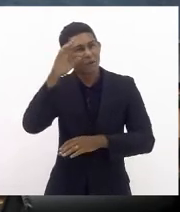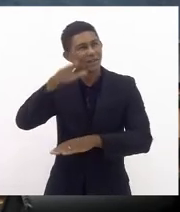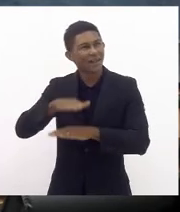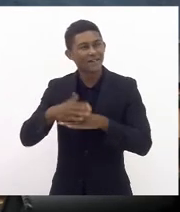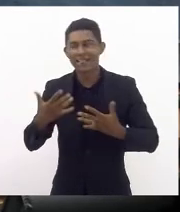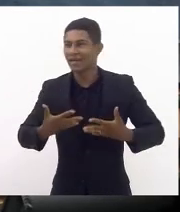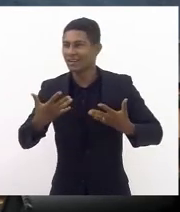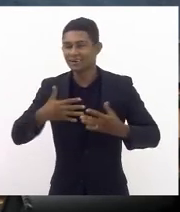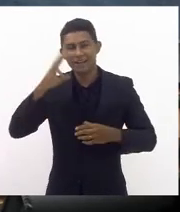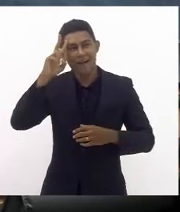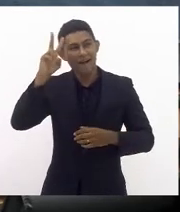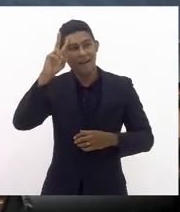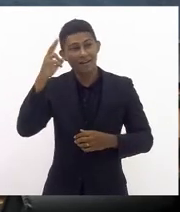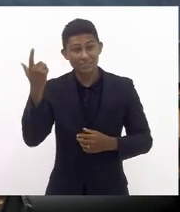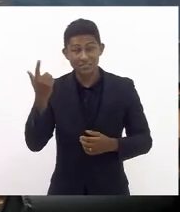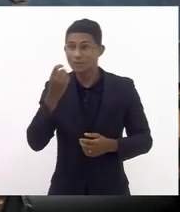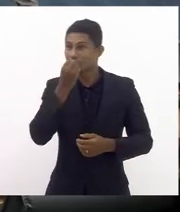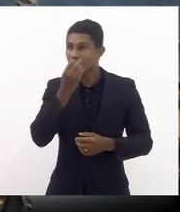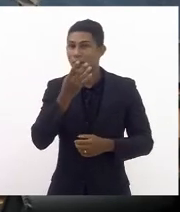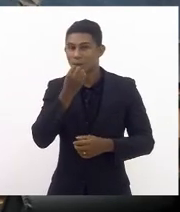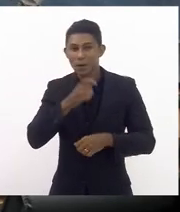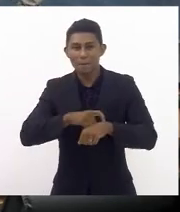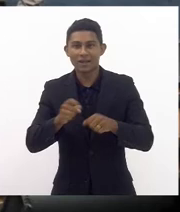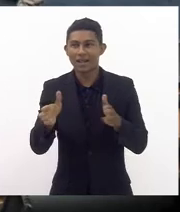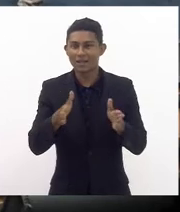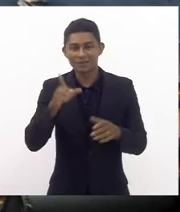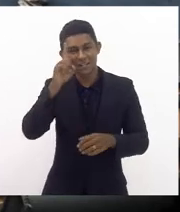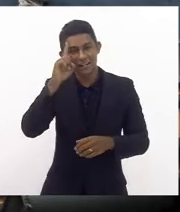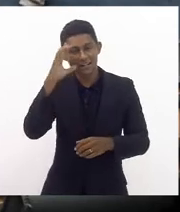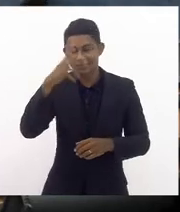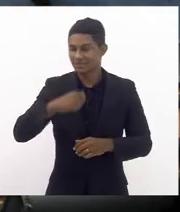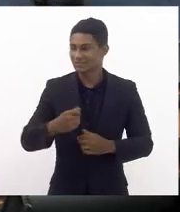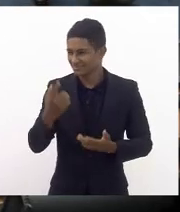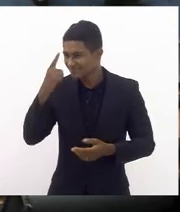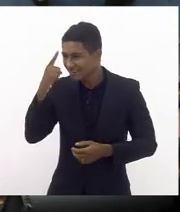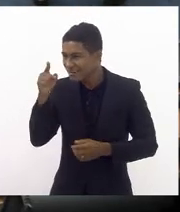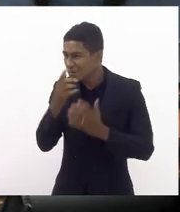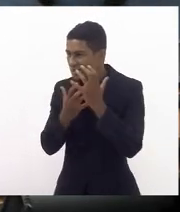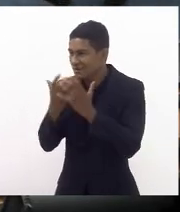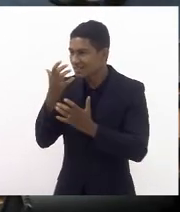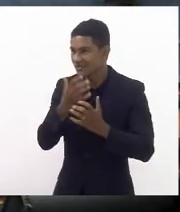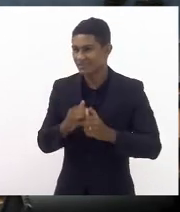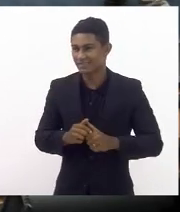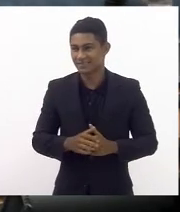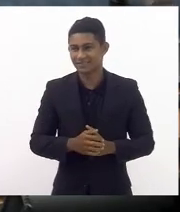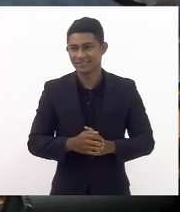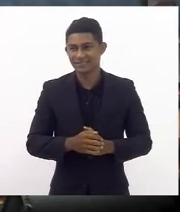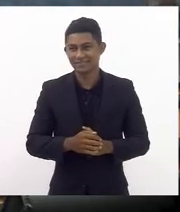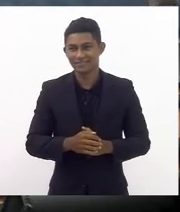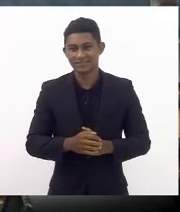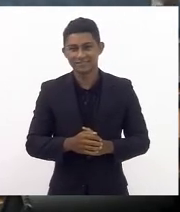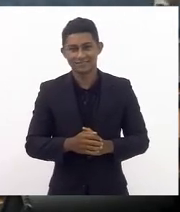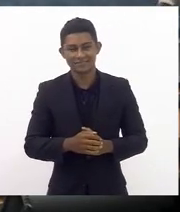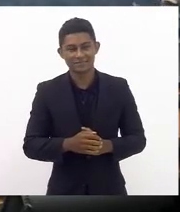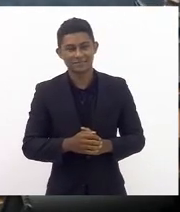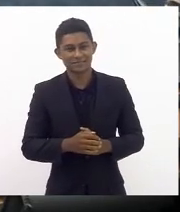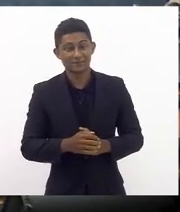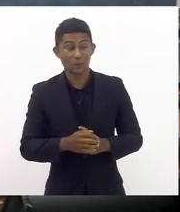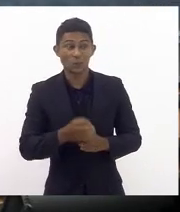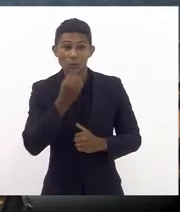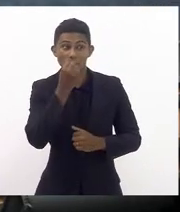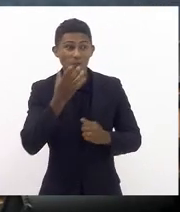alegrias. Belos tempos, belos dias. Ei, que onda, que festa de